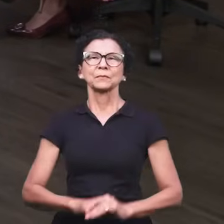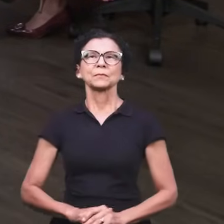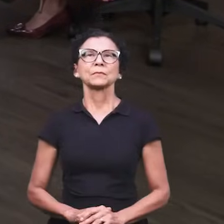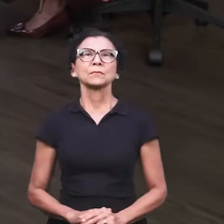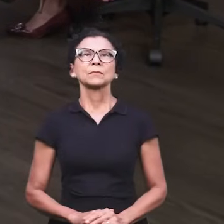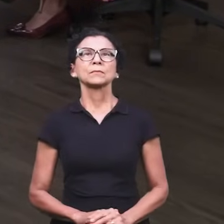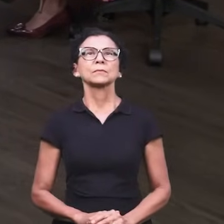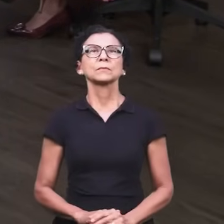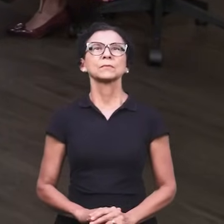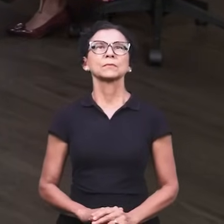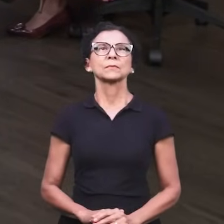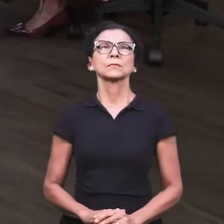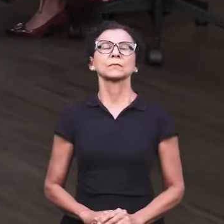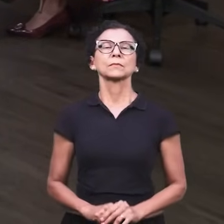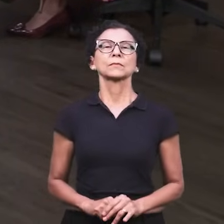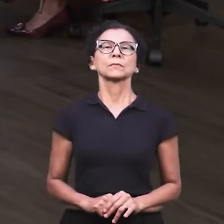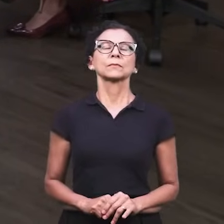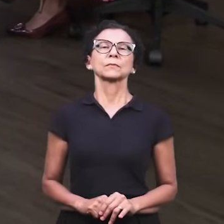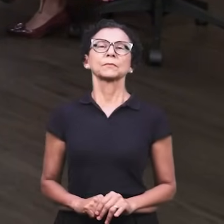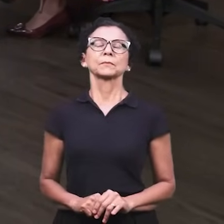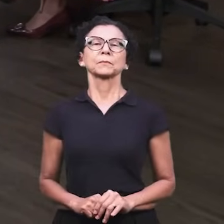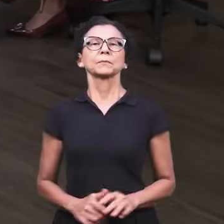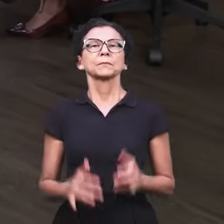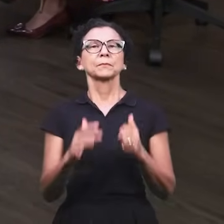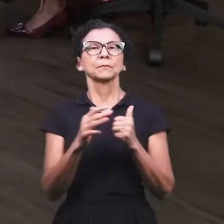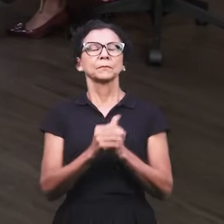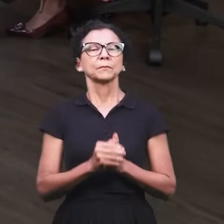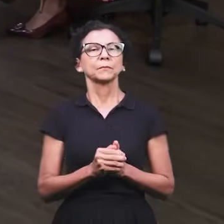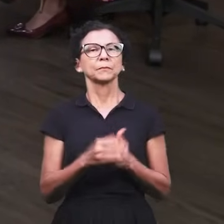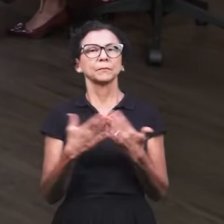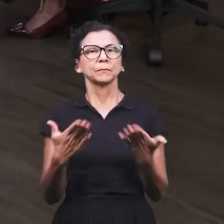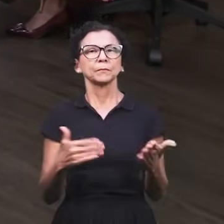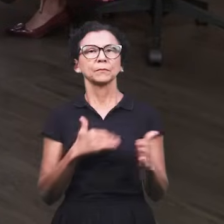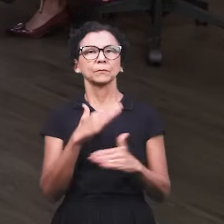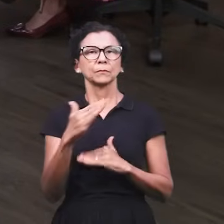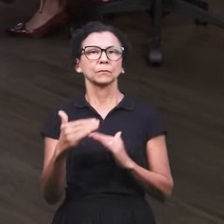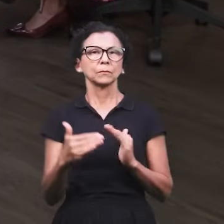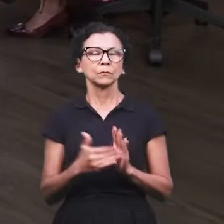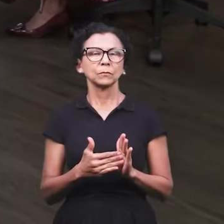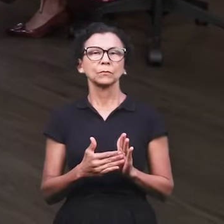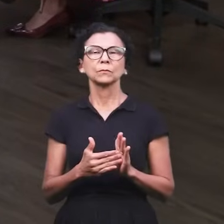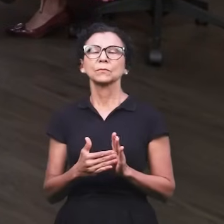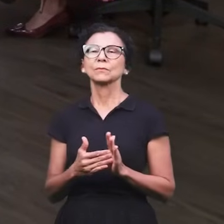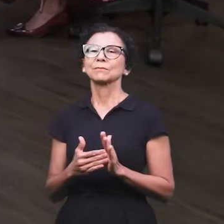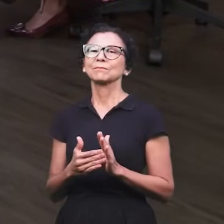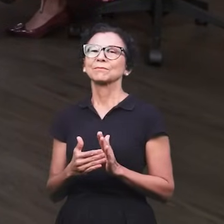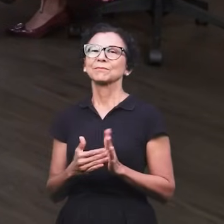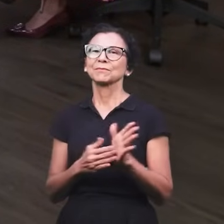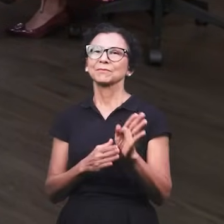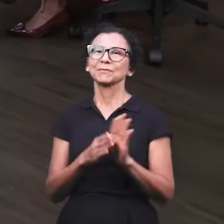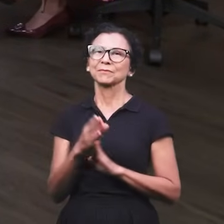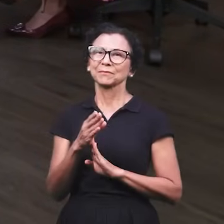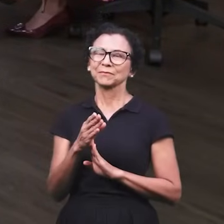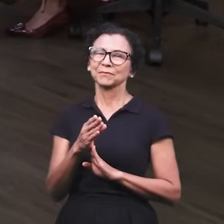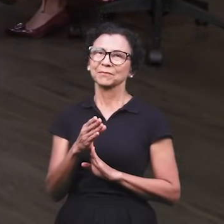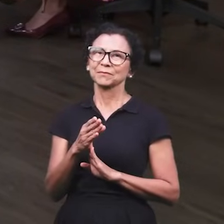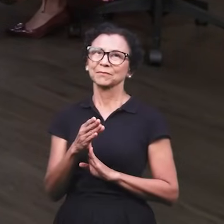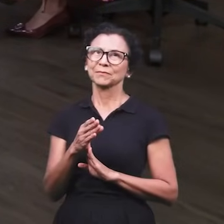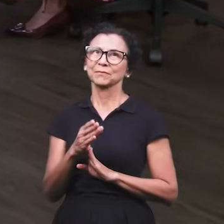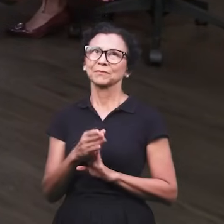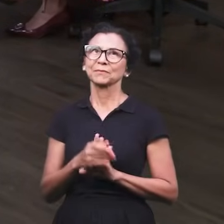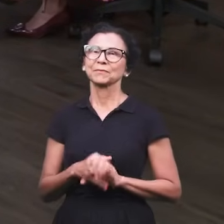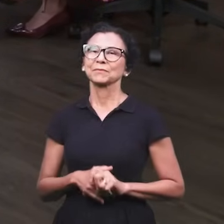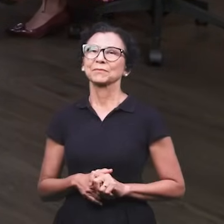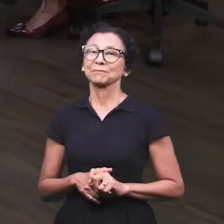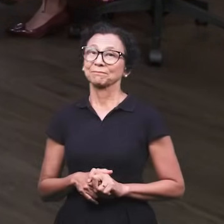aqui conosco. Amém. Diante de tudo que nós comentamos aqui, vou dar um conselho final. Às vezes a gente precisa